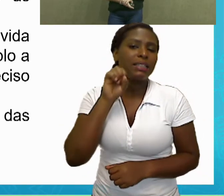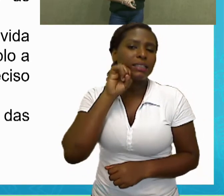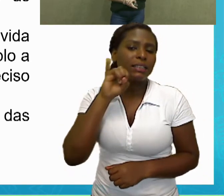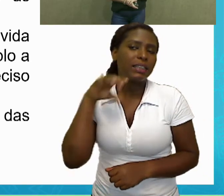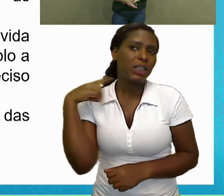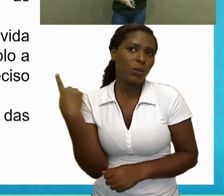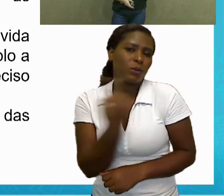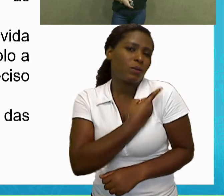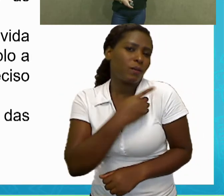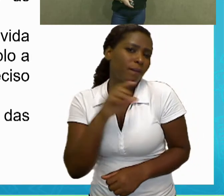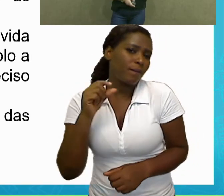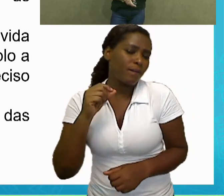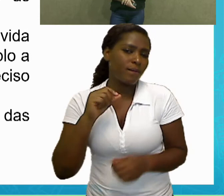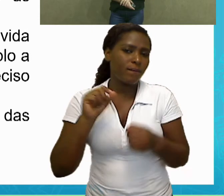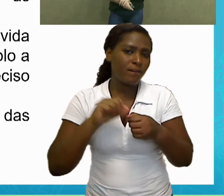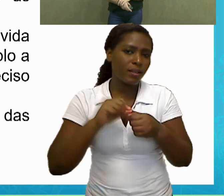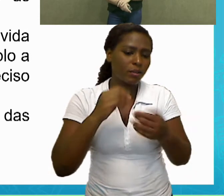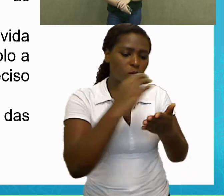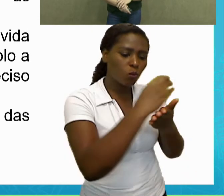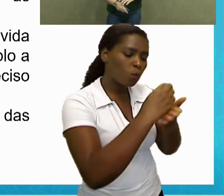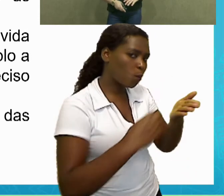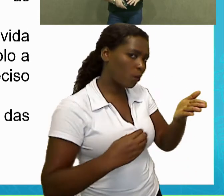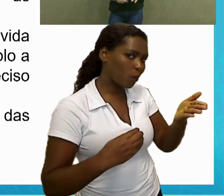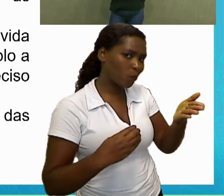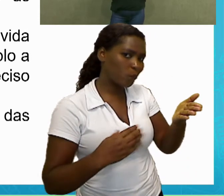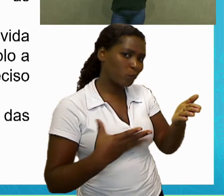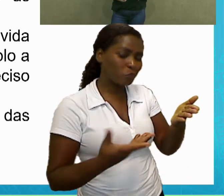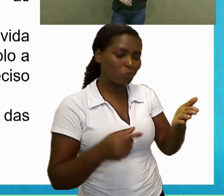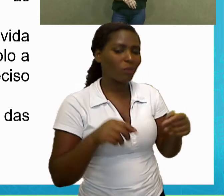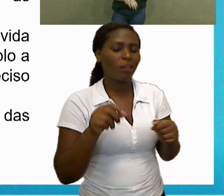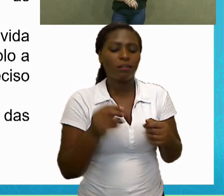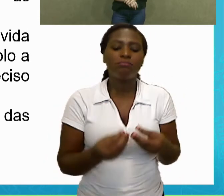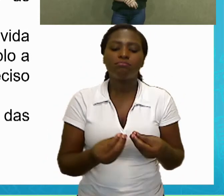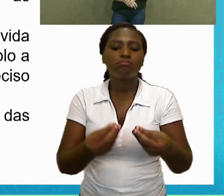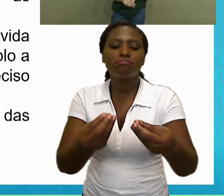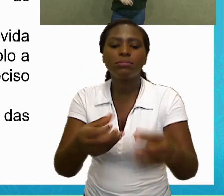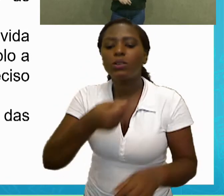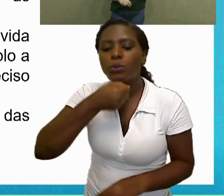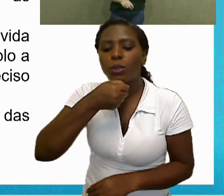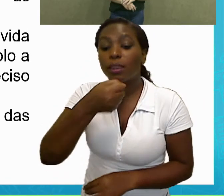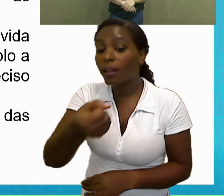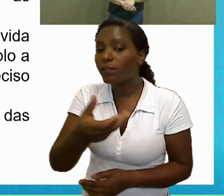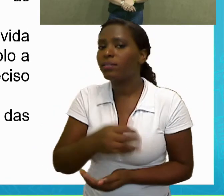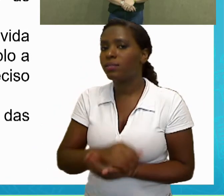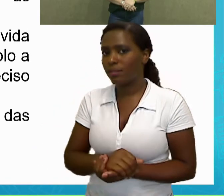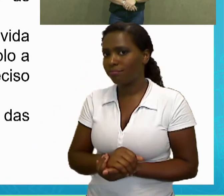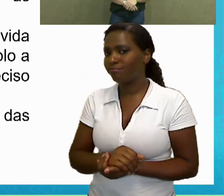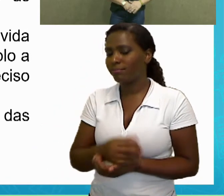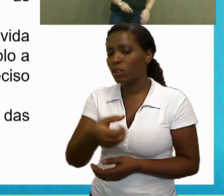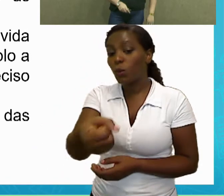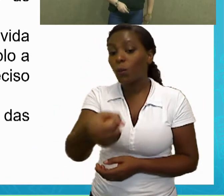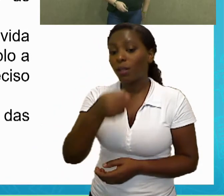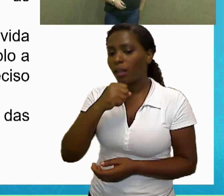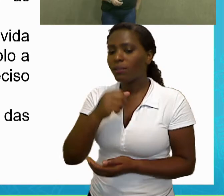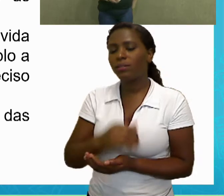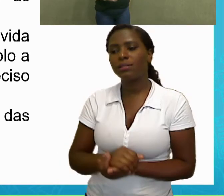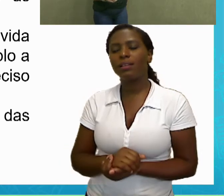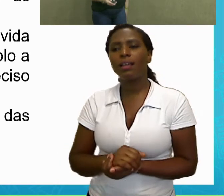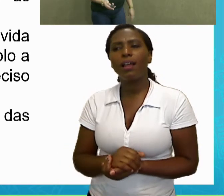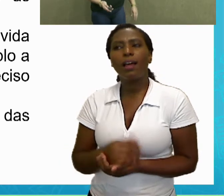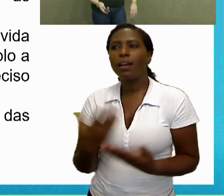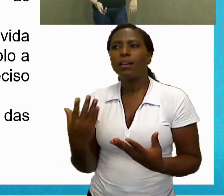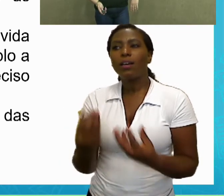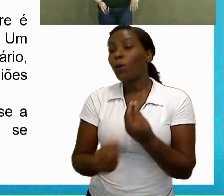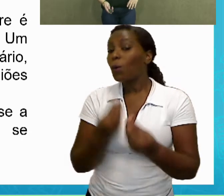entrevista. Muitos concursos públicos apresentam grande parte das suas questões sobre a língua